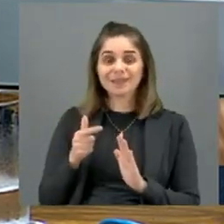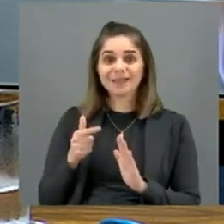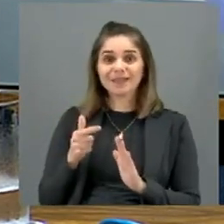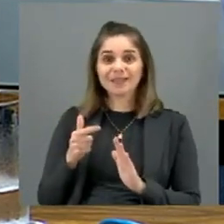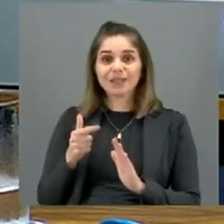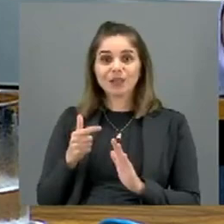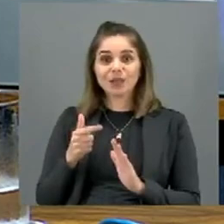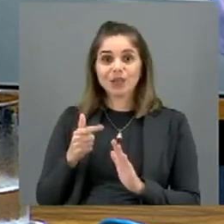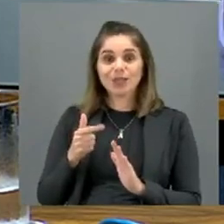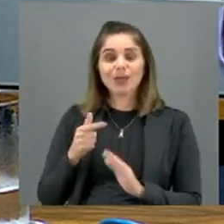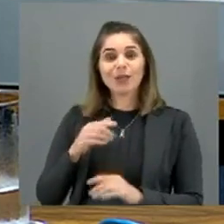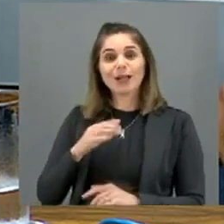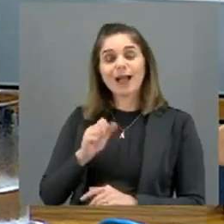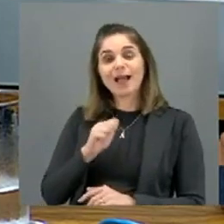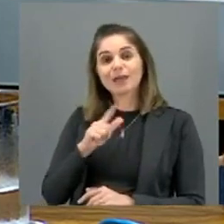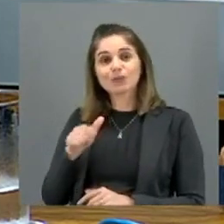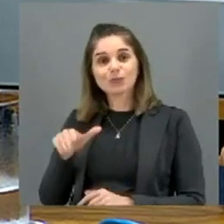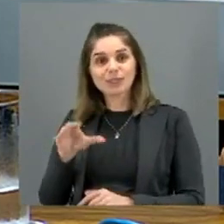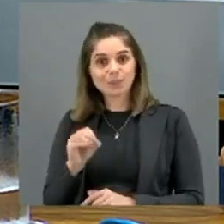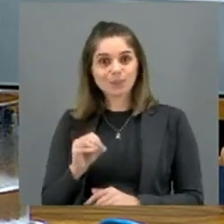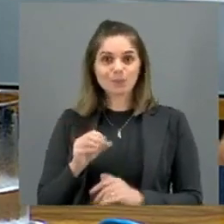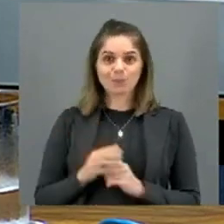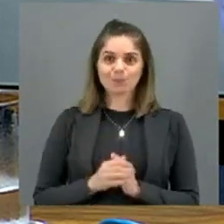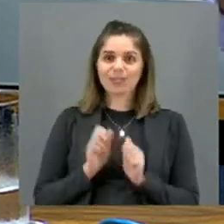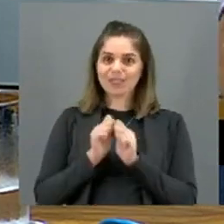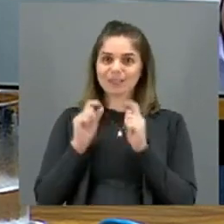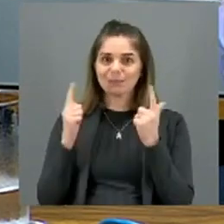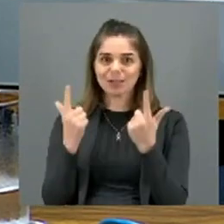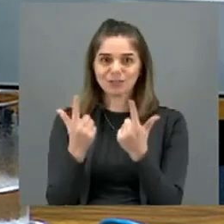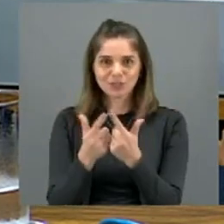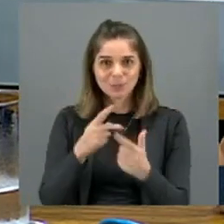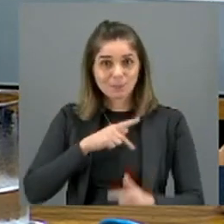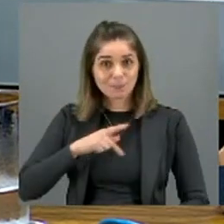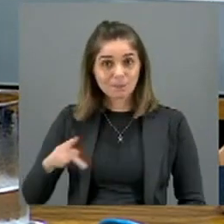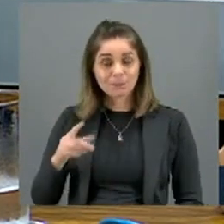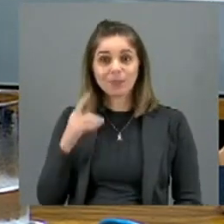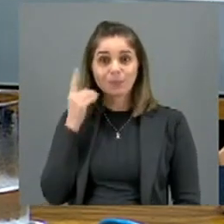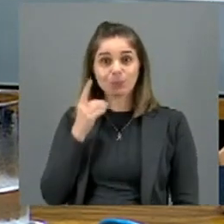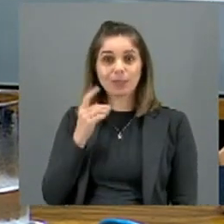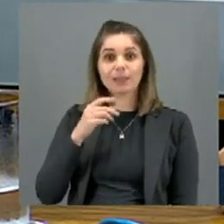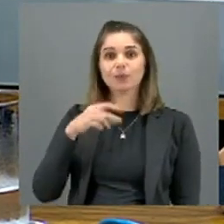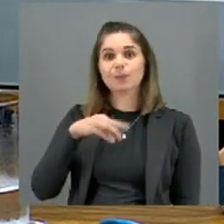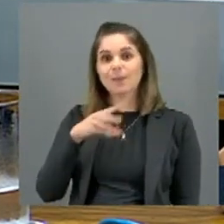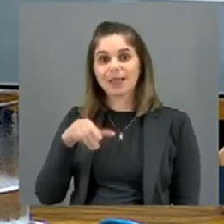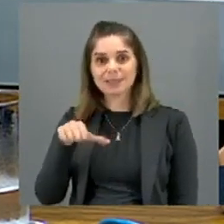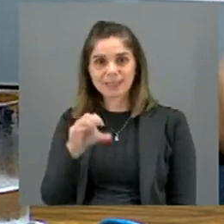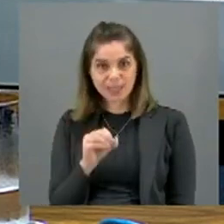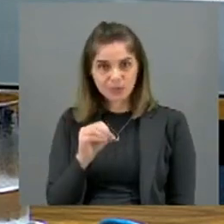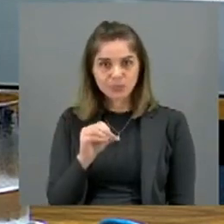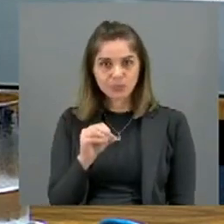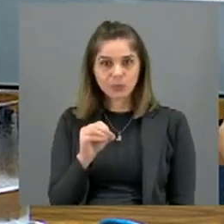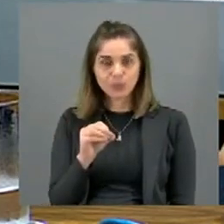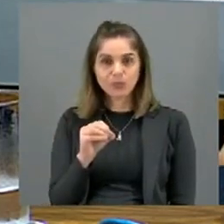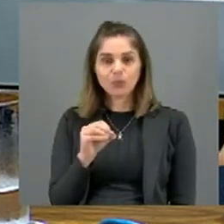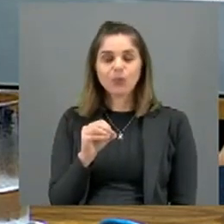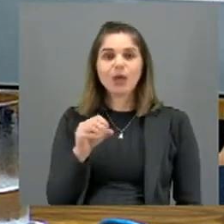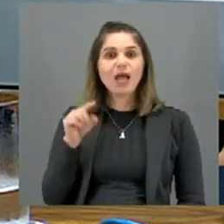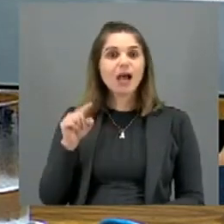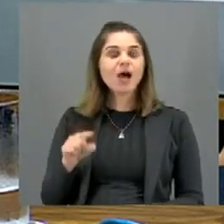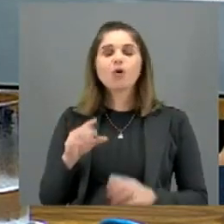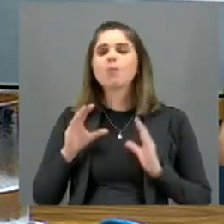Santo, presidida por Marcelo Santos, deputado Marcelo Santos, se